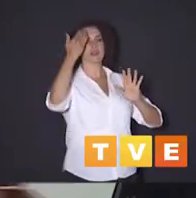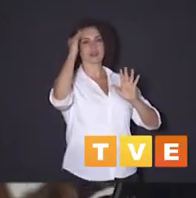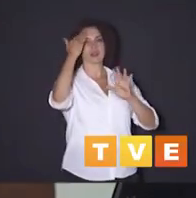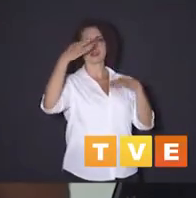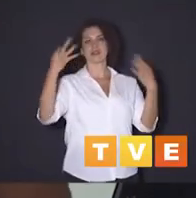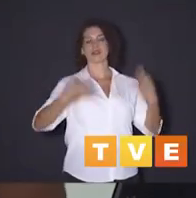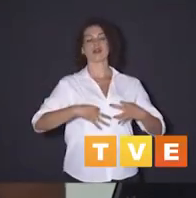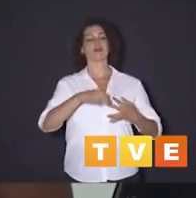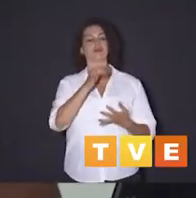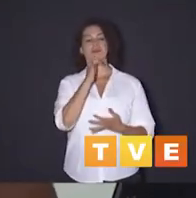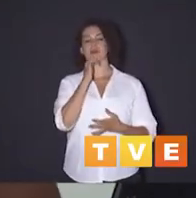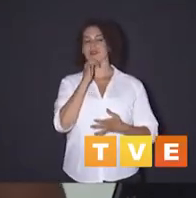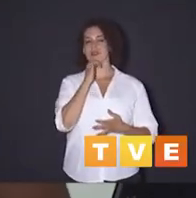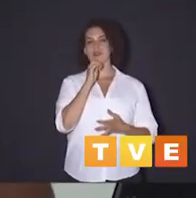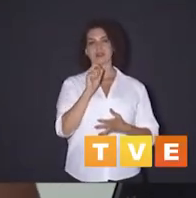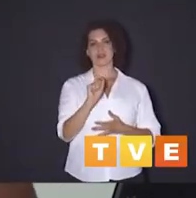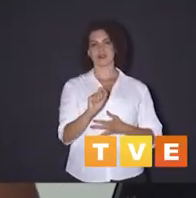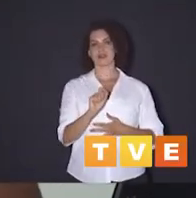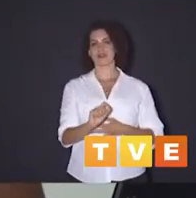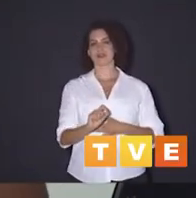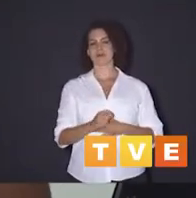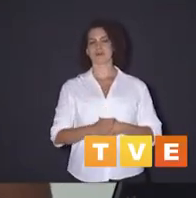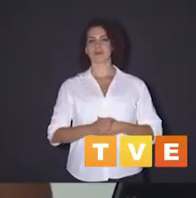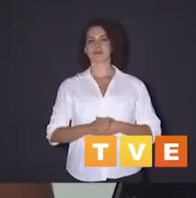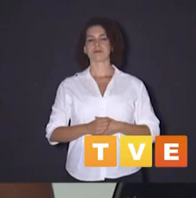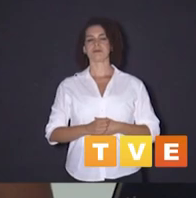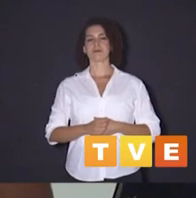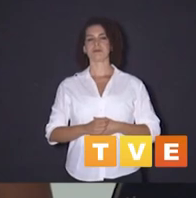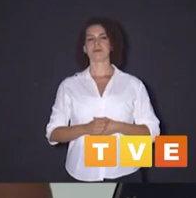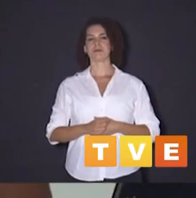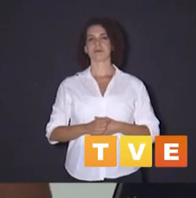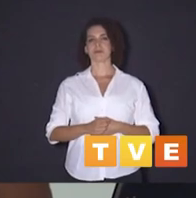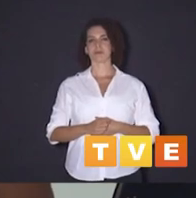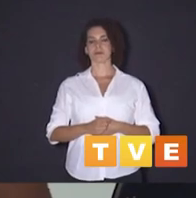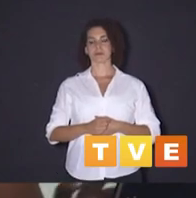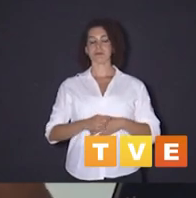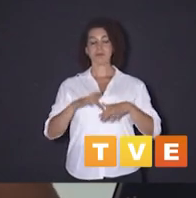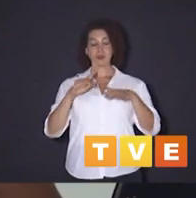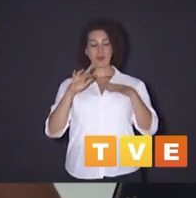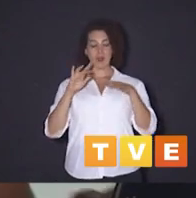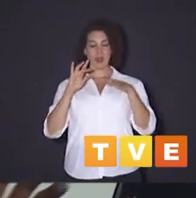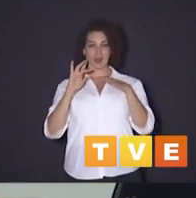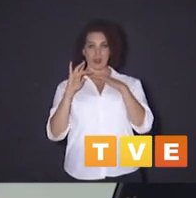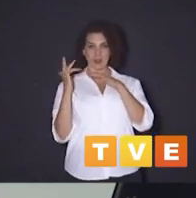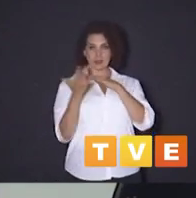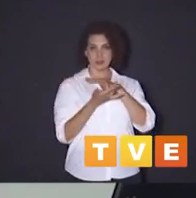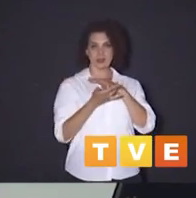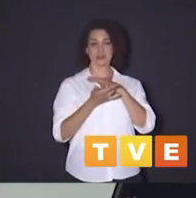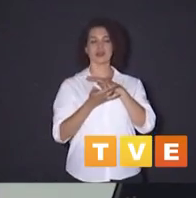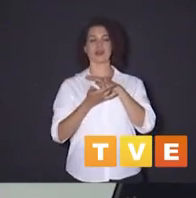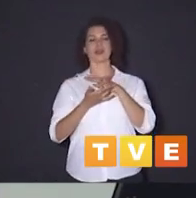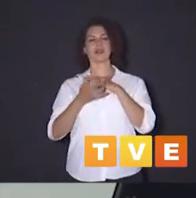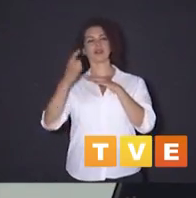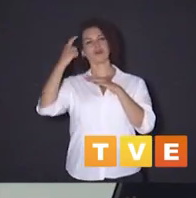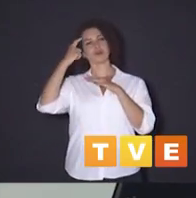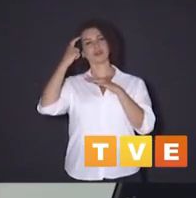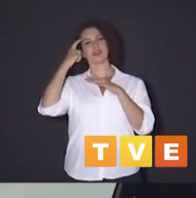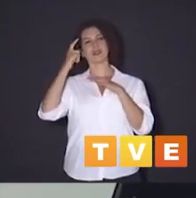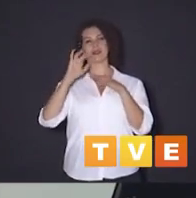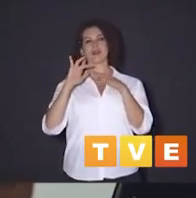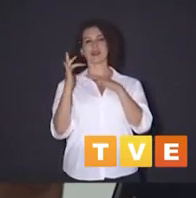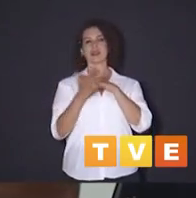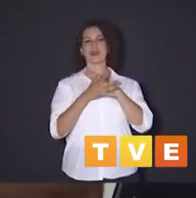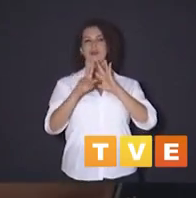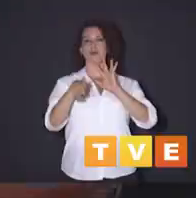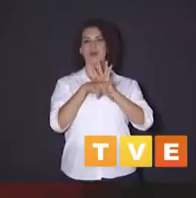exemplo disso é nessas redes sociais néon olhando um pouco aí do que uma rede social de